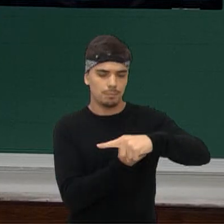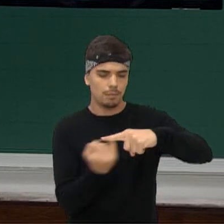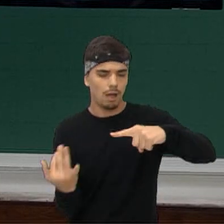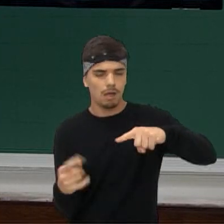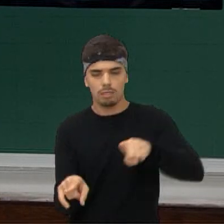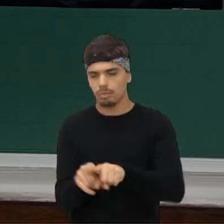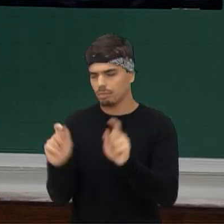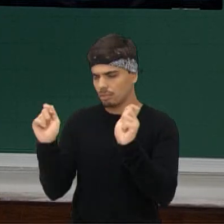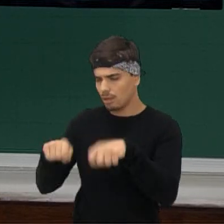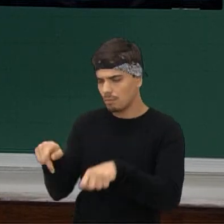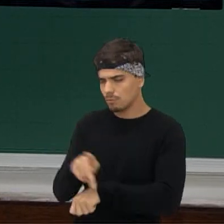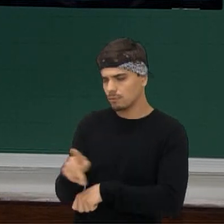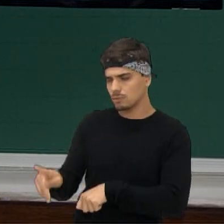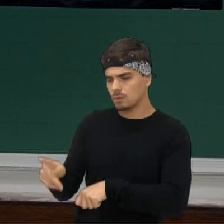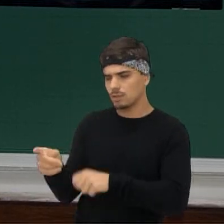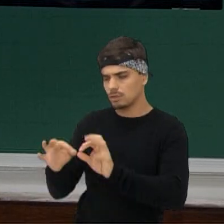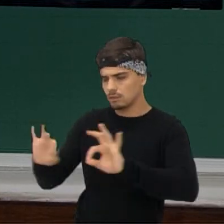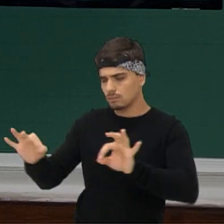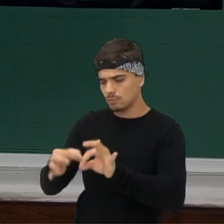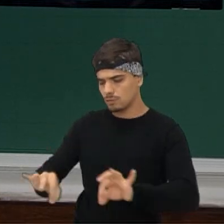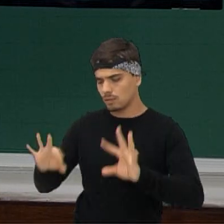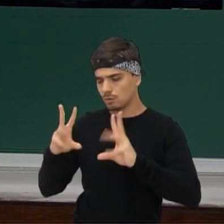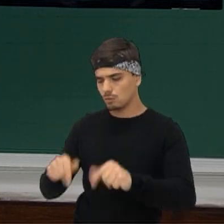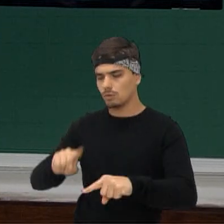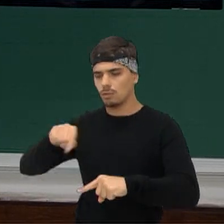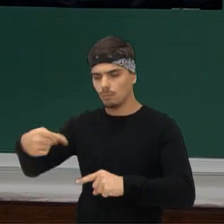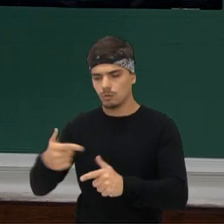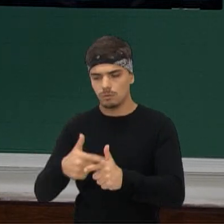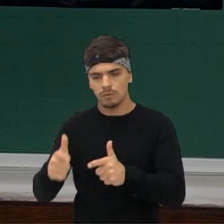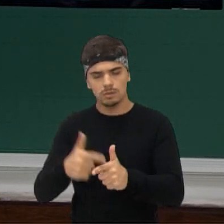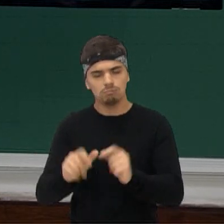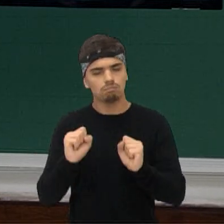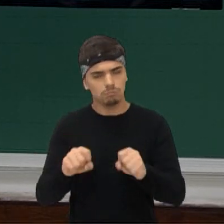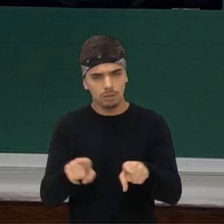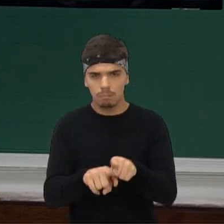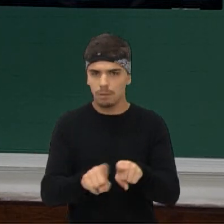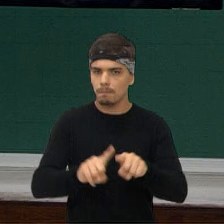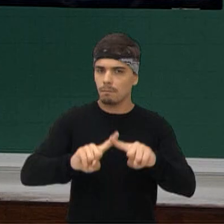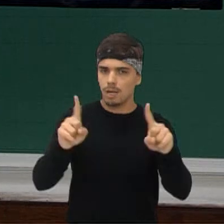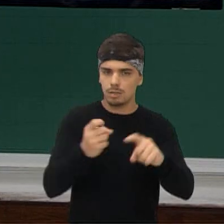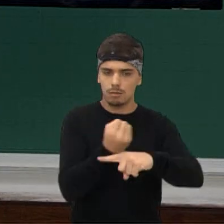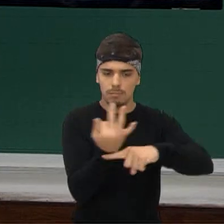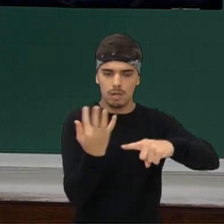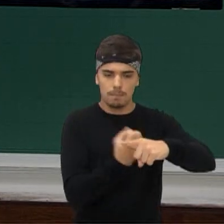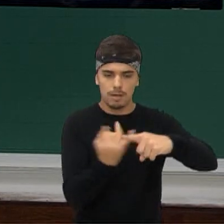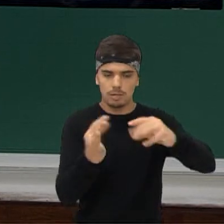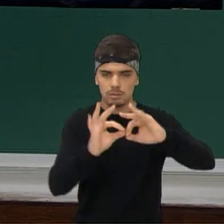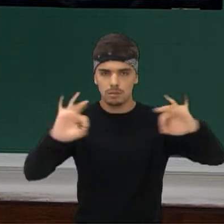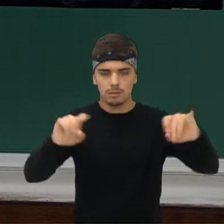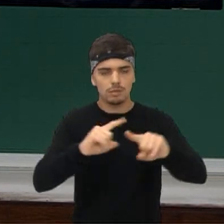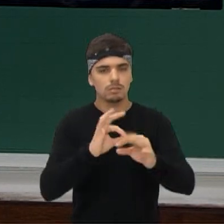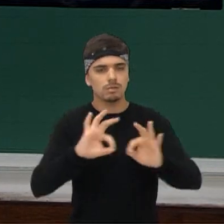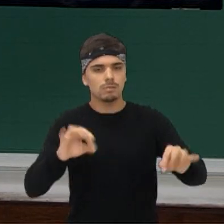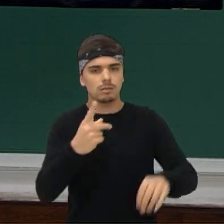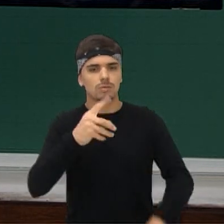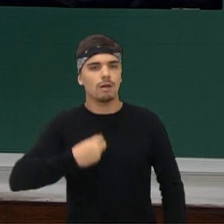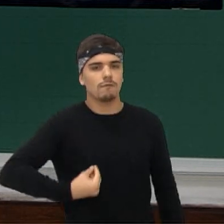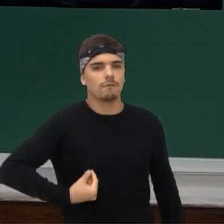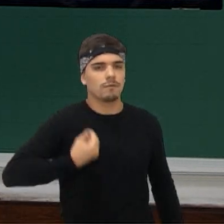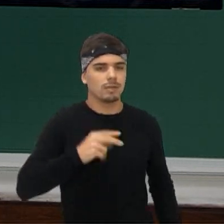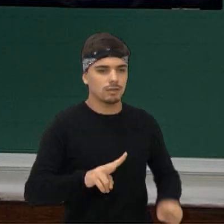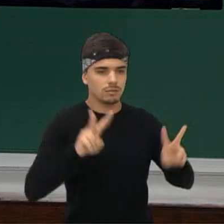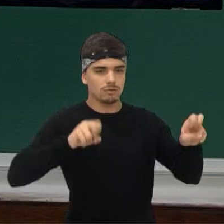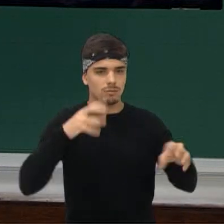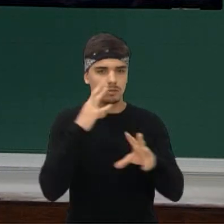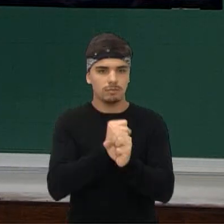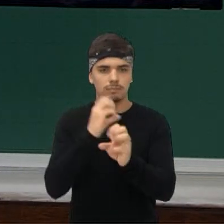professora, e dividir? Pode, gente, né? Mas, com a simplificação de fração, ele simplifica a sua vida em relação ao